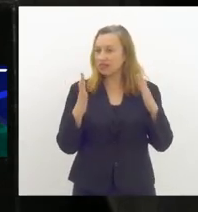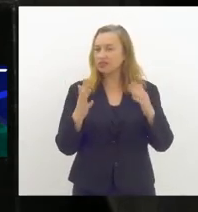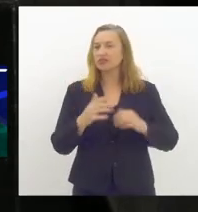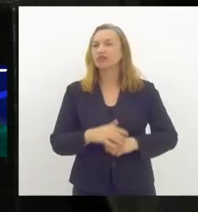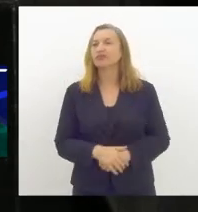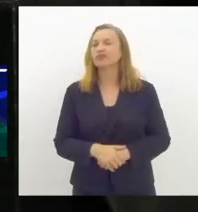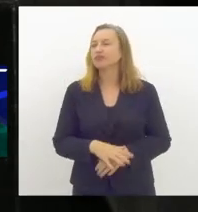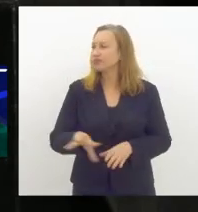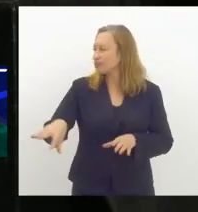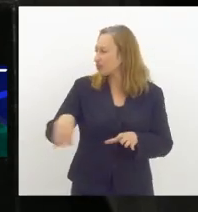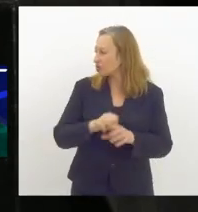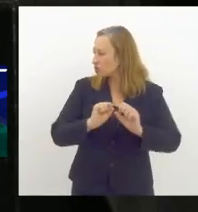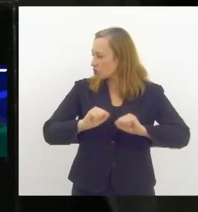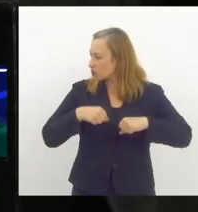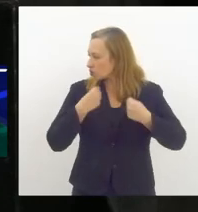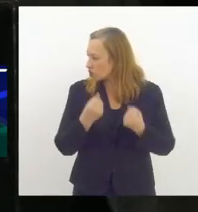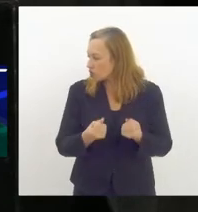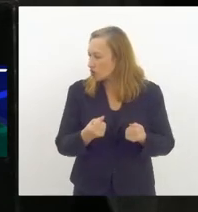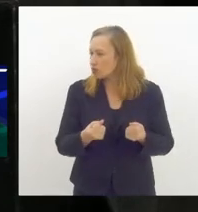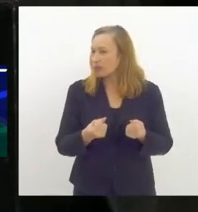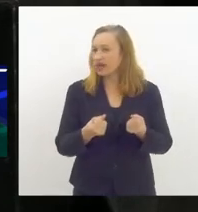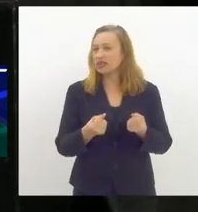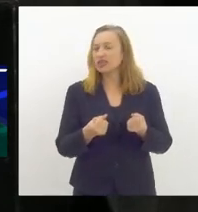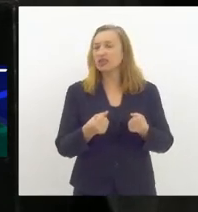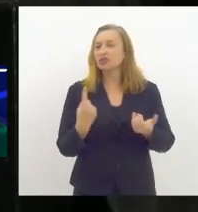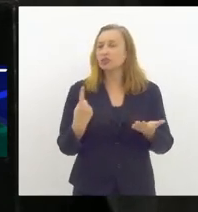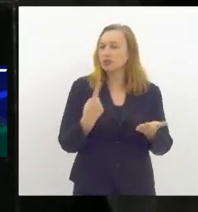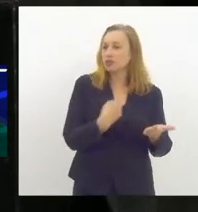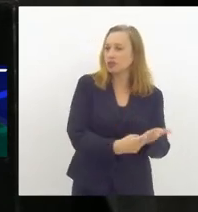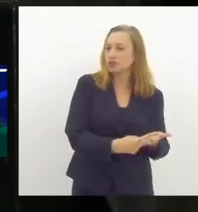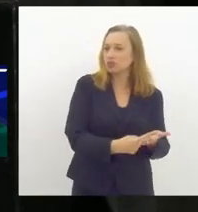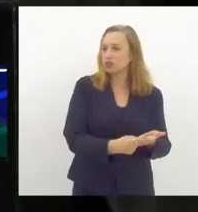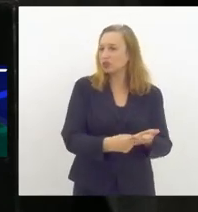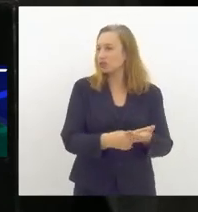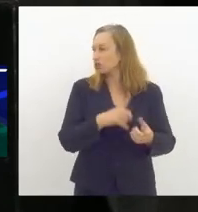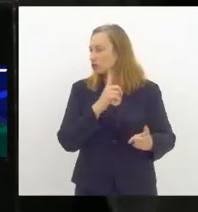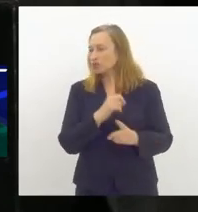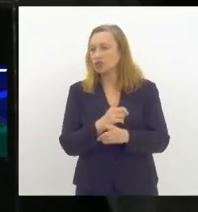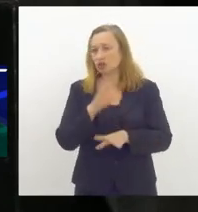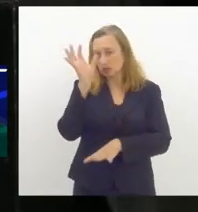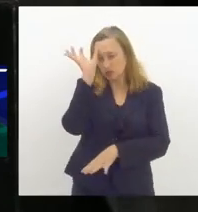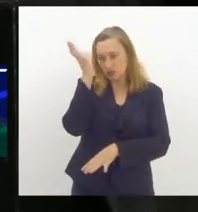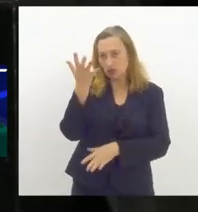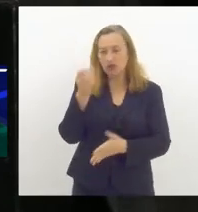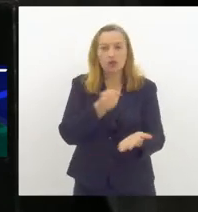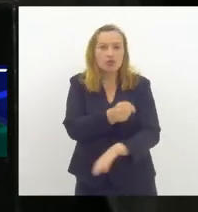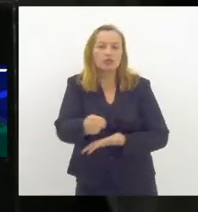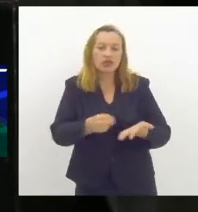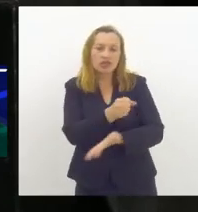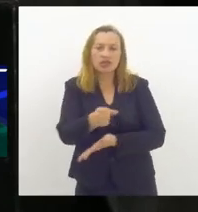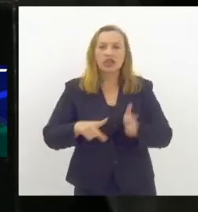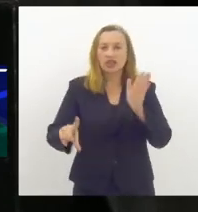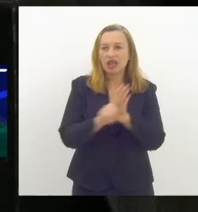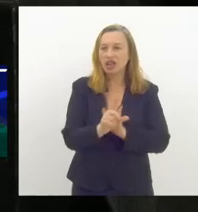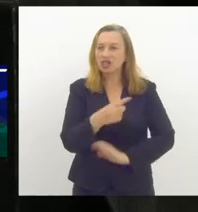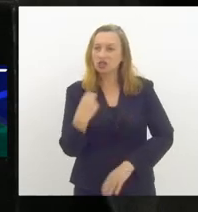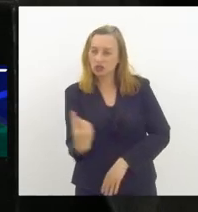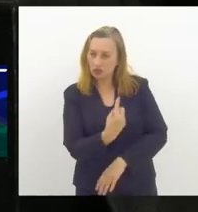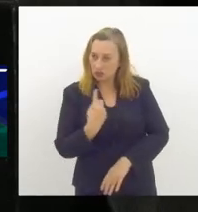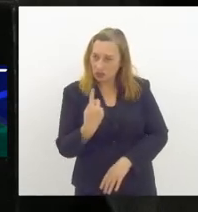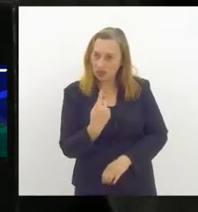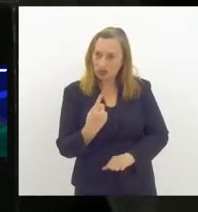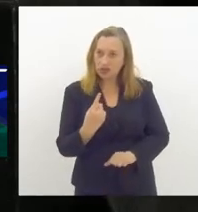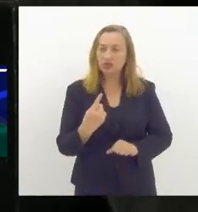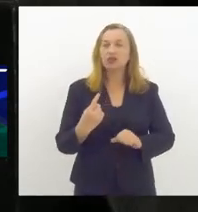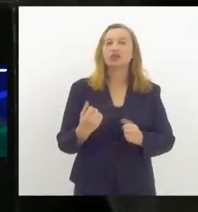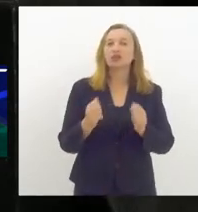do esforço e do compromisso de encontrar uma solução e se baseia na nossa lei na lei da